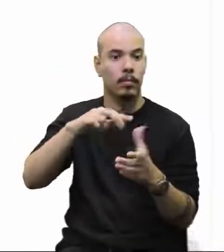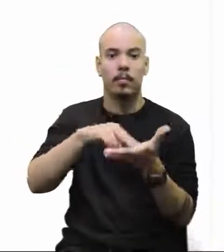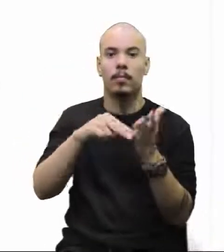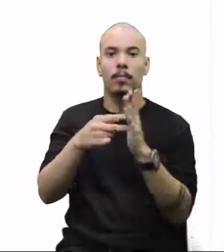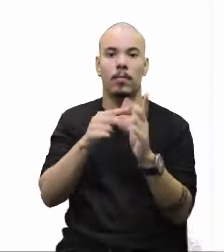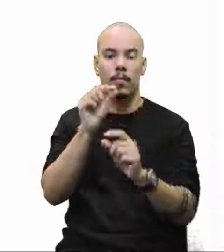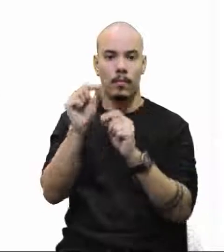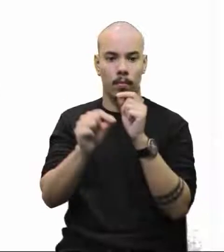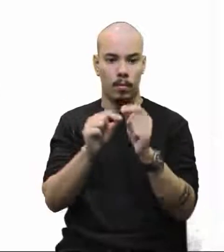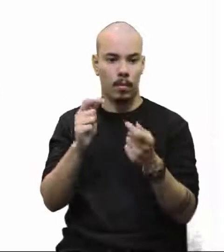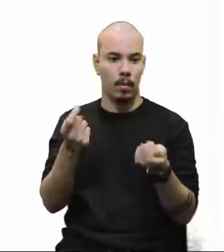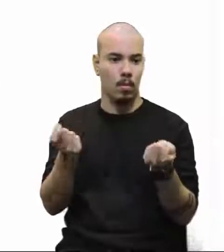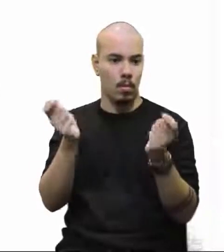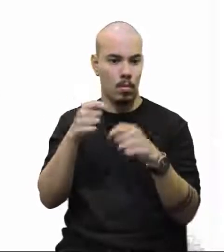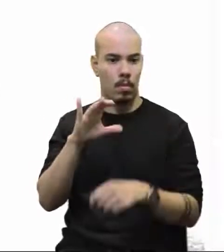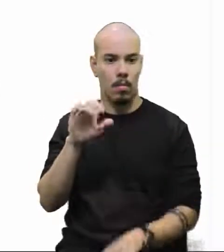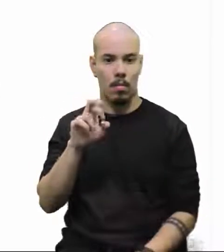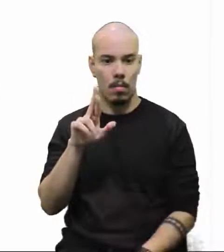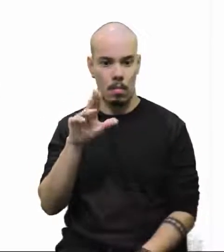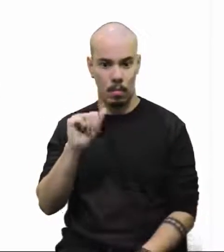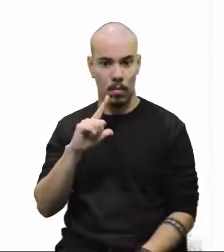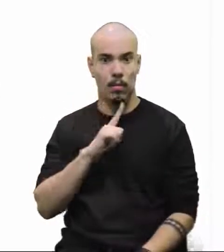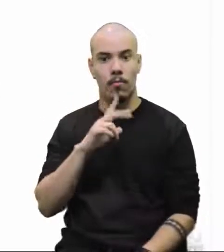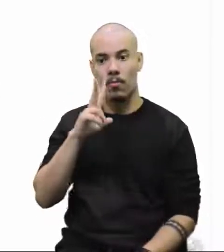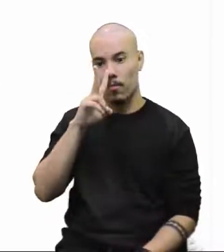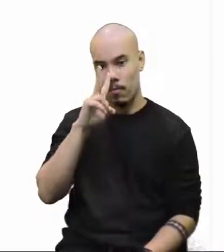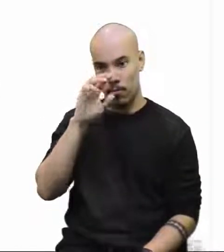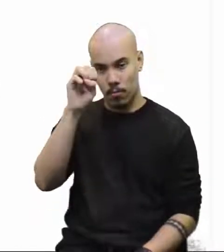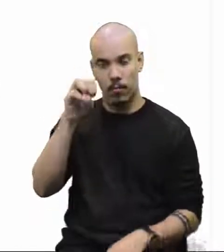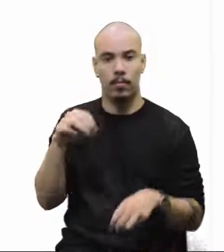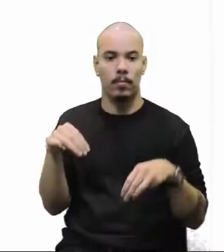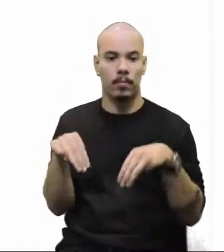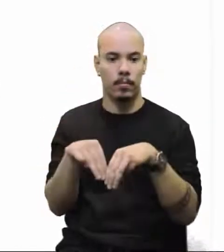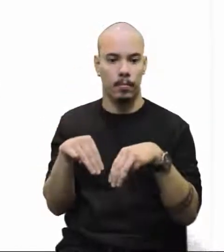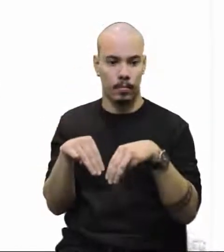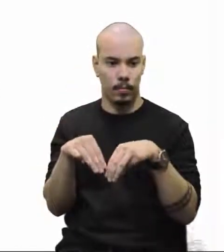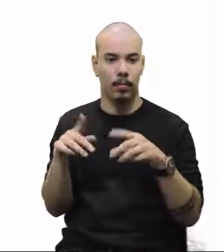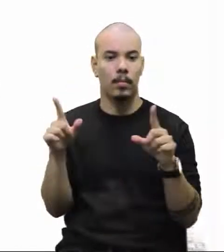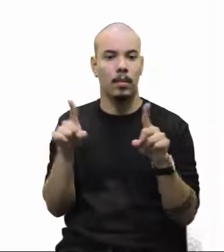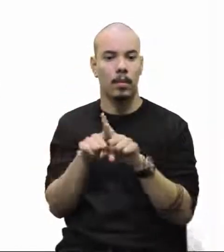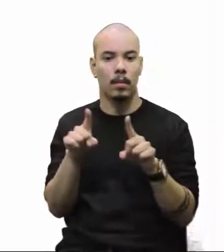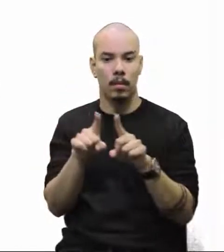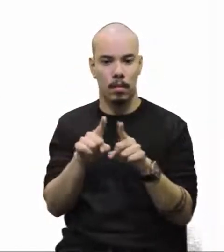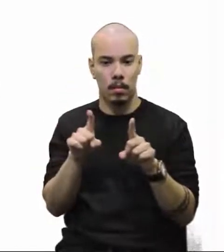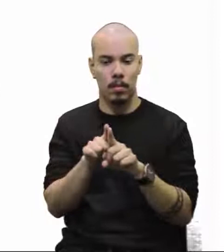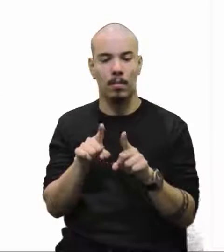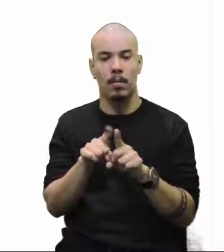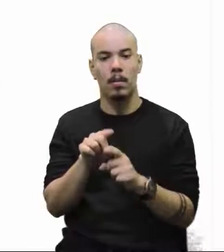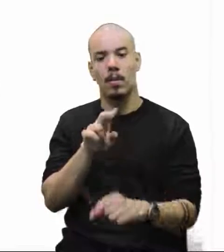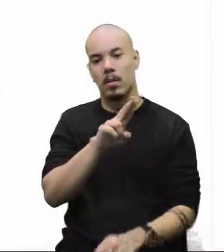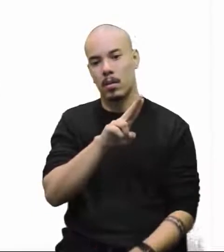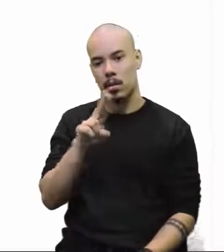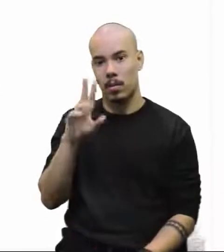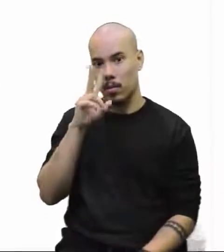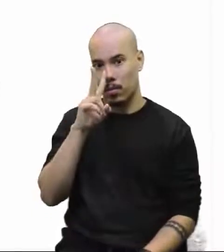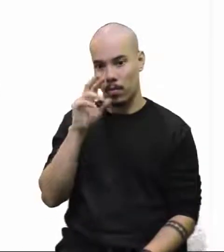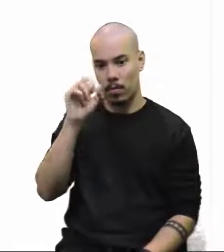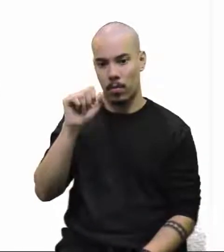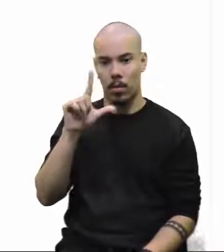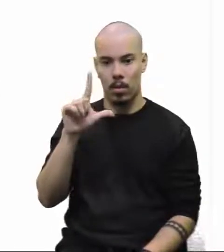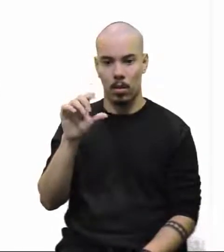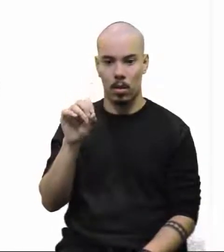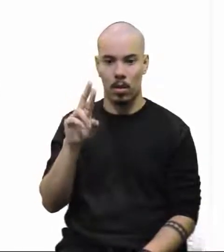fica sujeita a uma força magnética, também chamada de força de